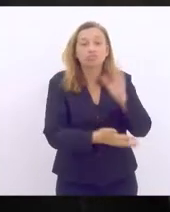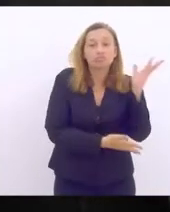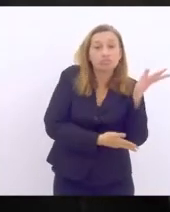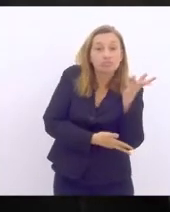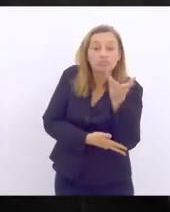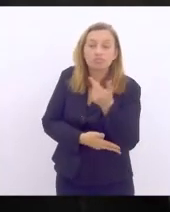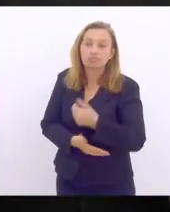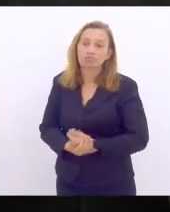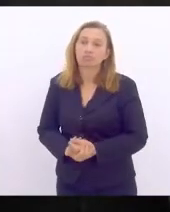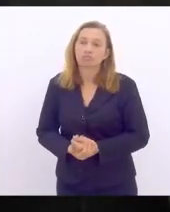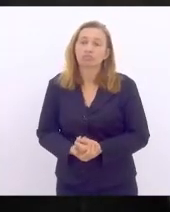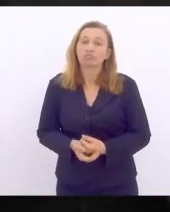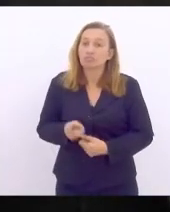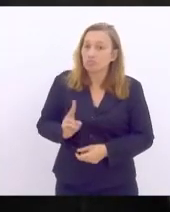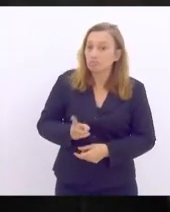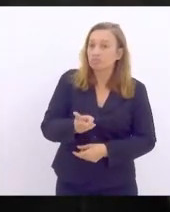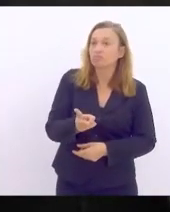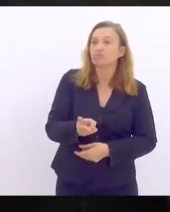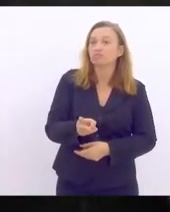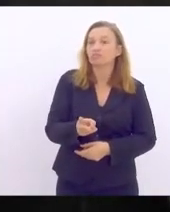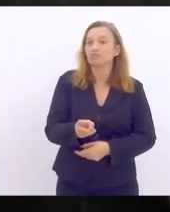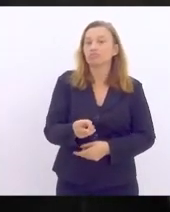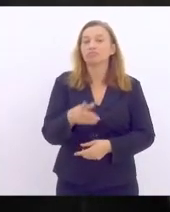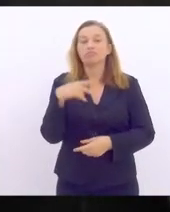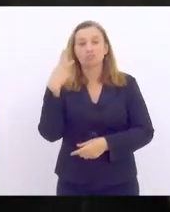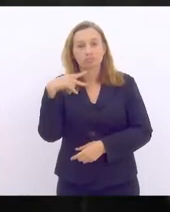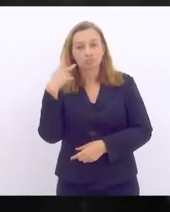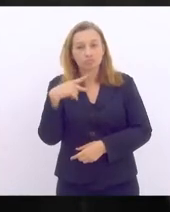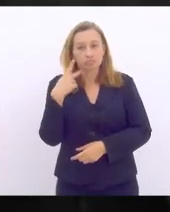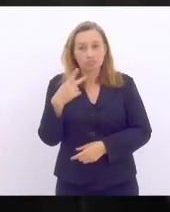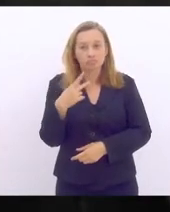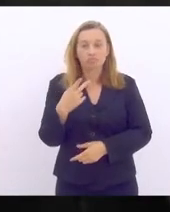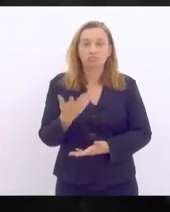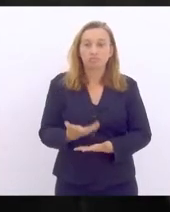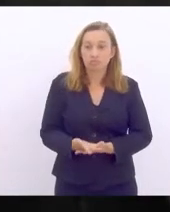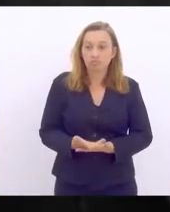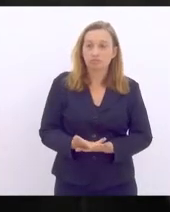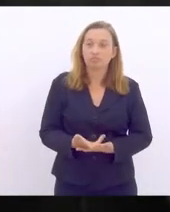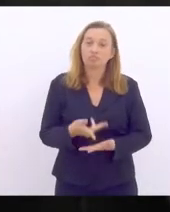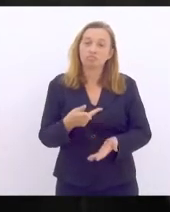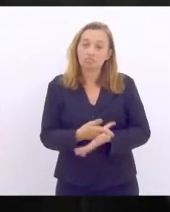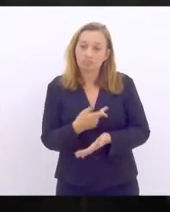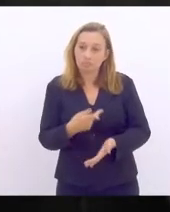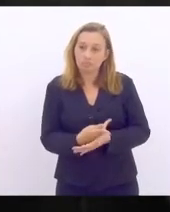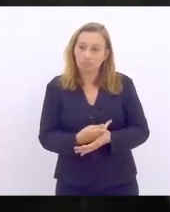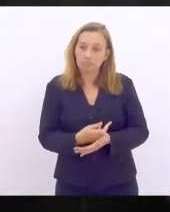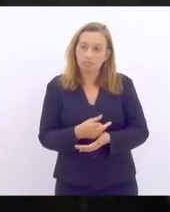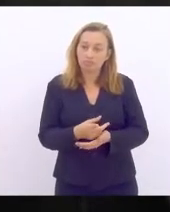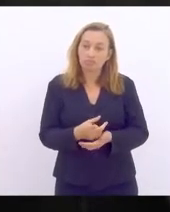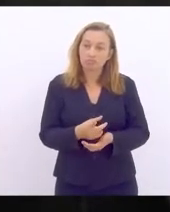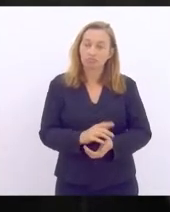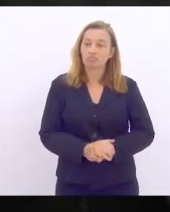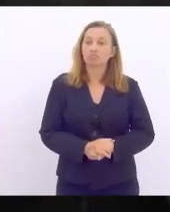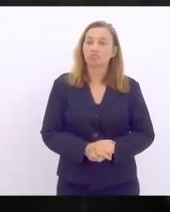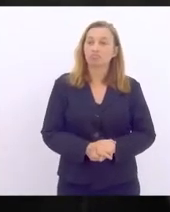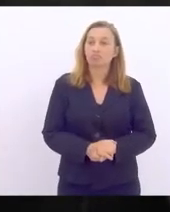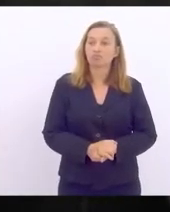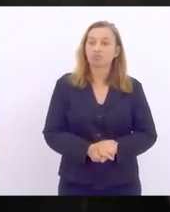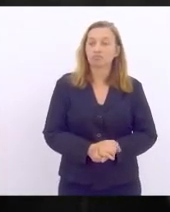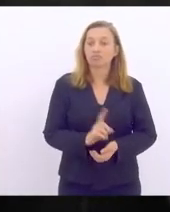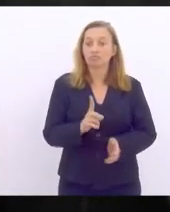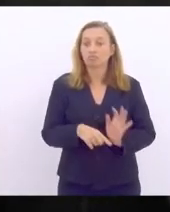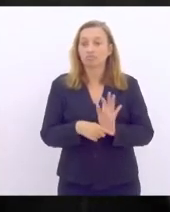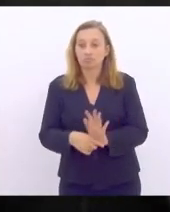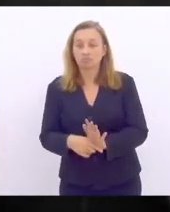e continuam com as suas políticas míopes sem enfrentar o